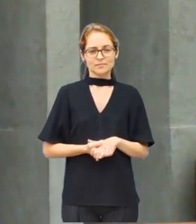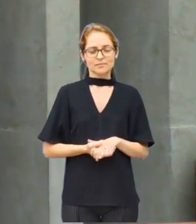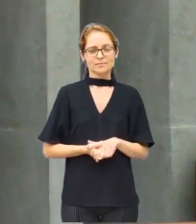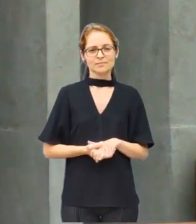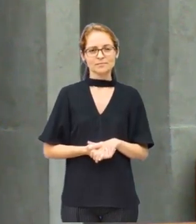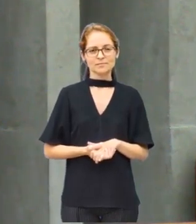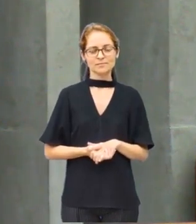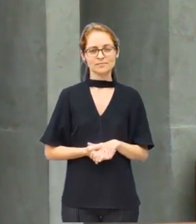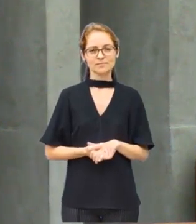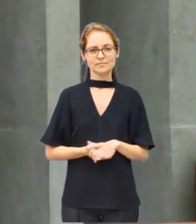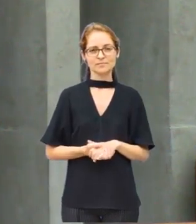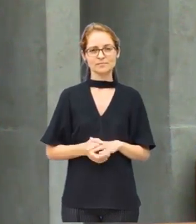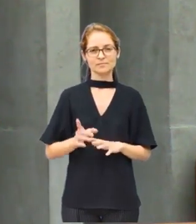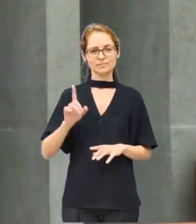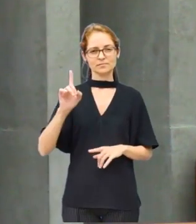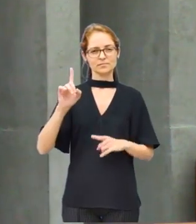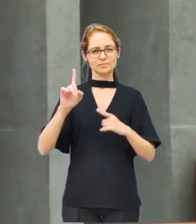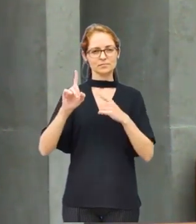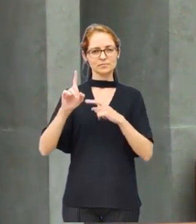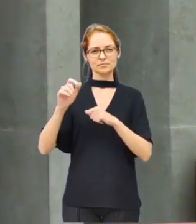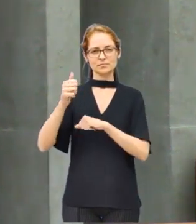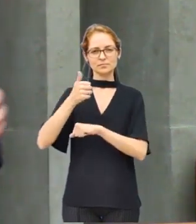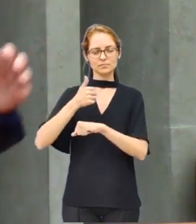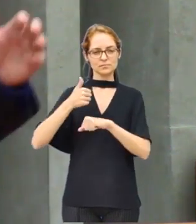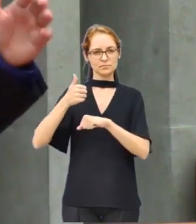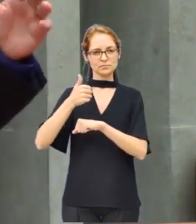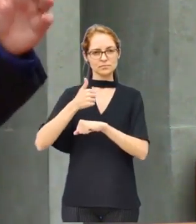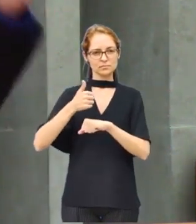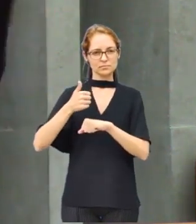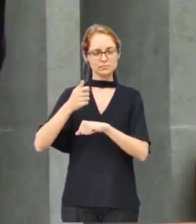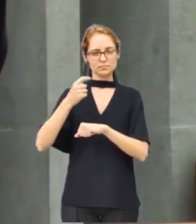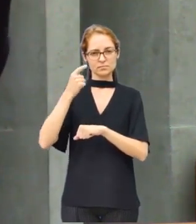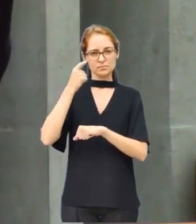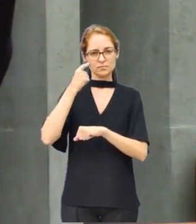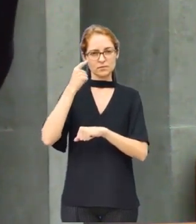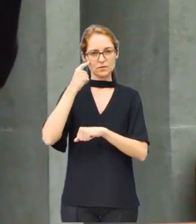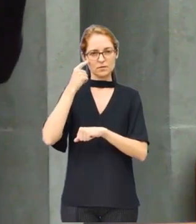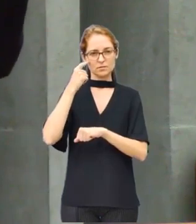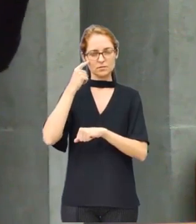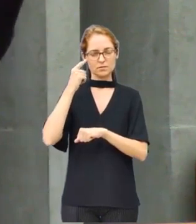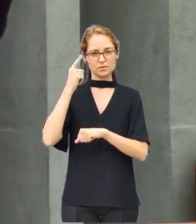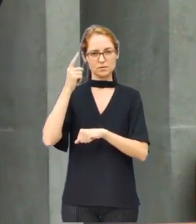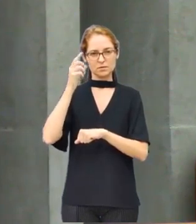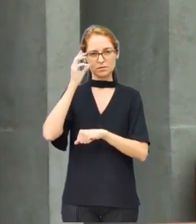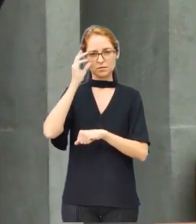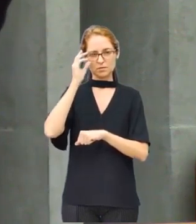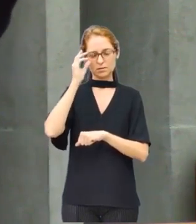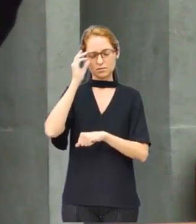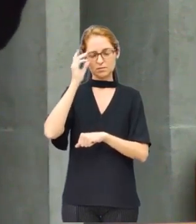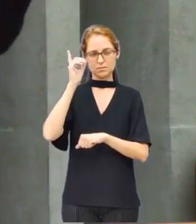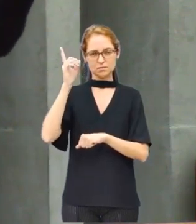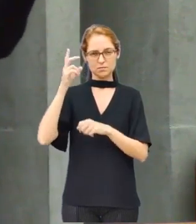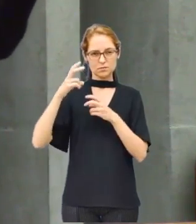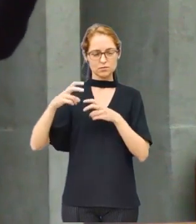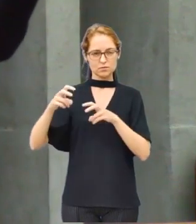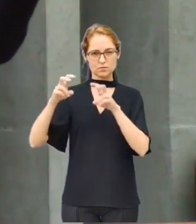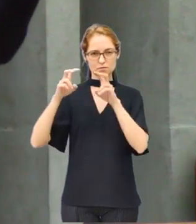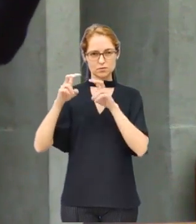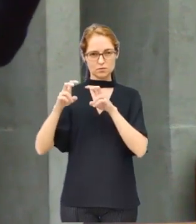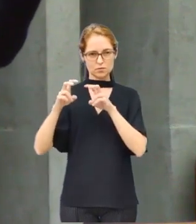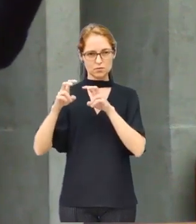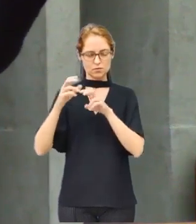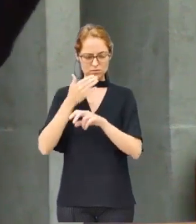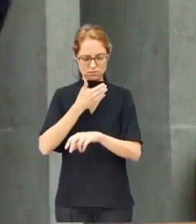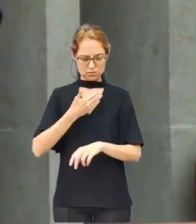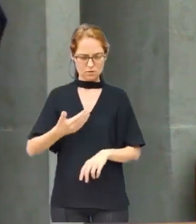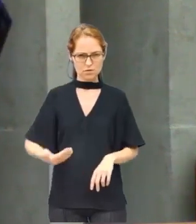soberania, nós não pensamos simplesmente na transcendência de Deus, esse Deus que está lá sentado no sublime trono,